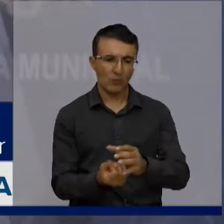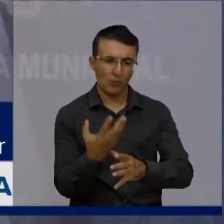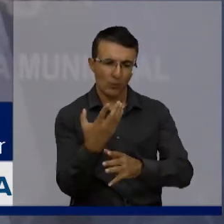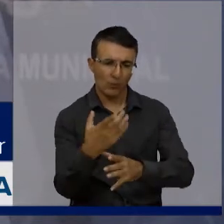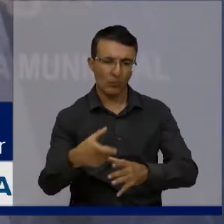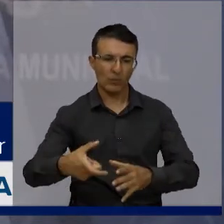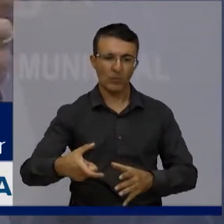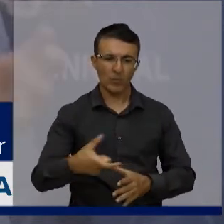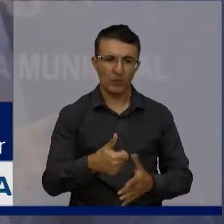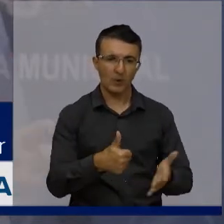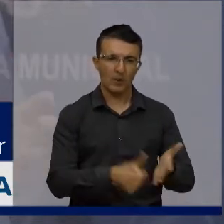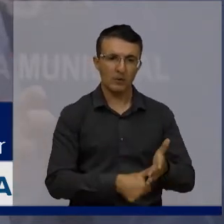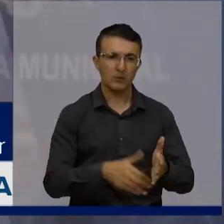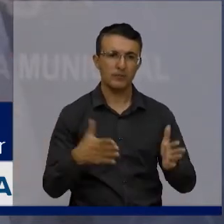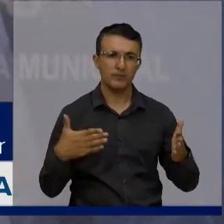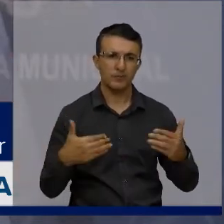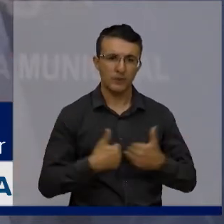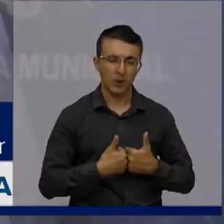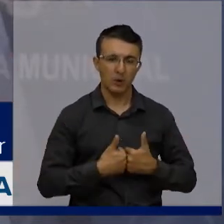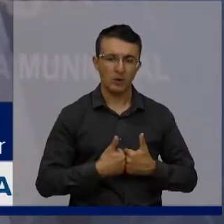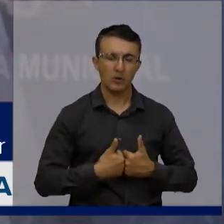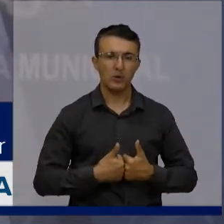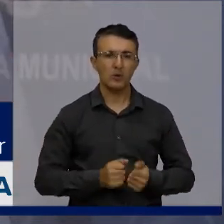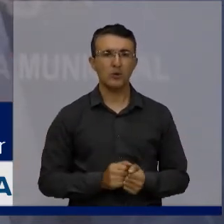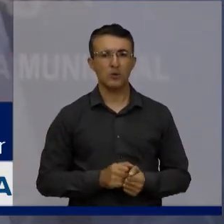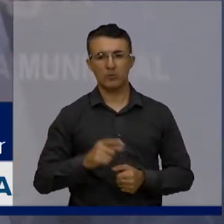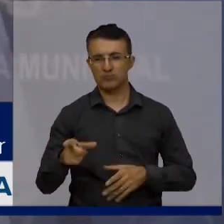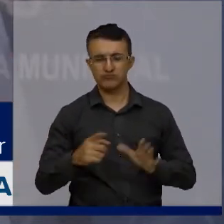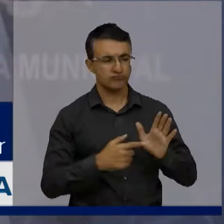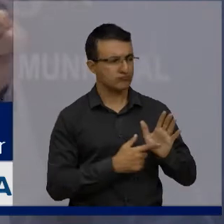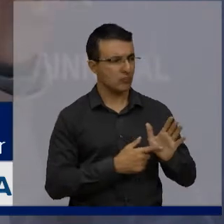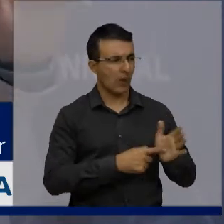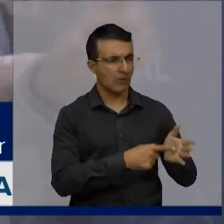dessa carteirinha e também de uma campanha, né, com folder,